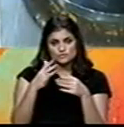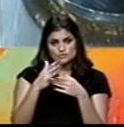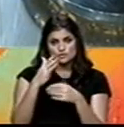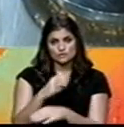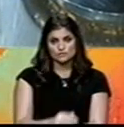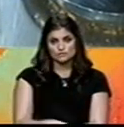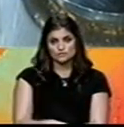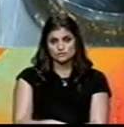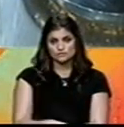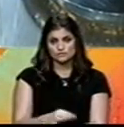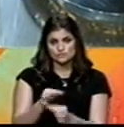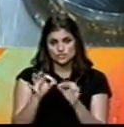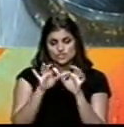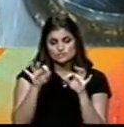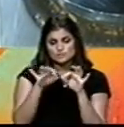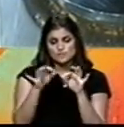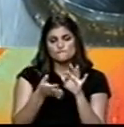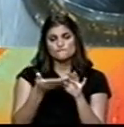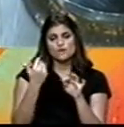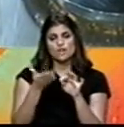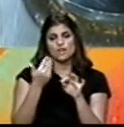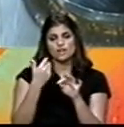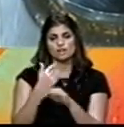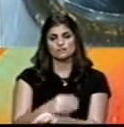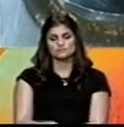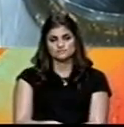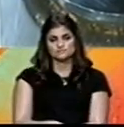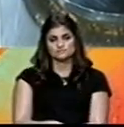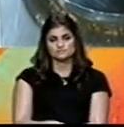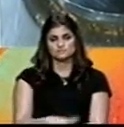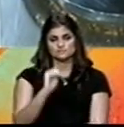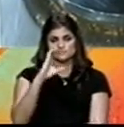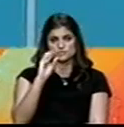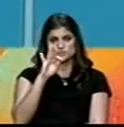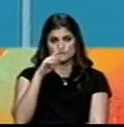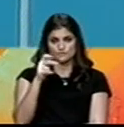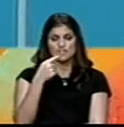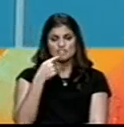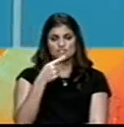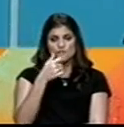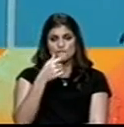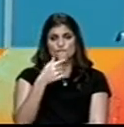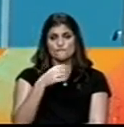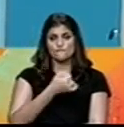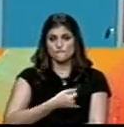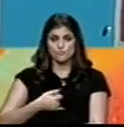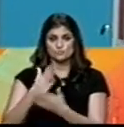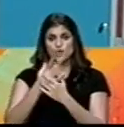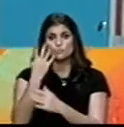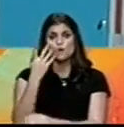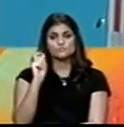esta espinha. Parte, esta espinha do meio. A Sofia diz que está cheia de fome, que só tem mais 4